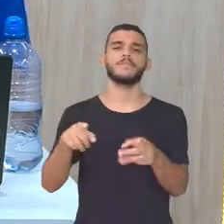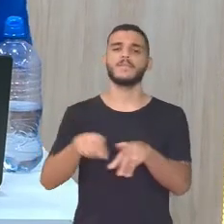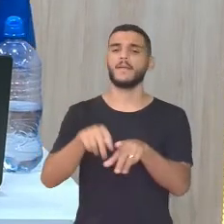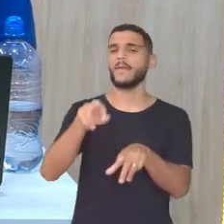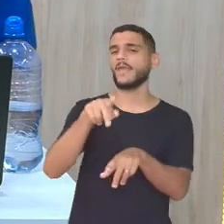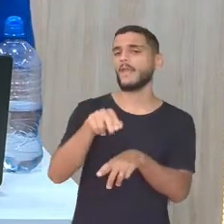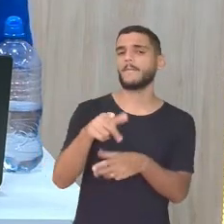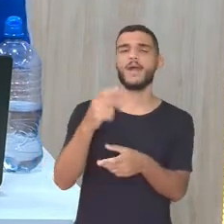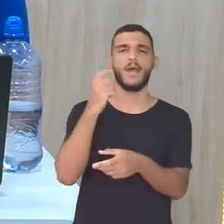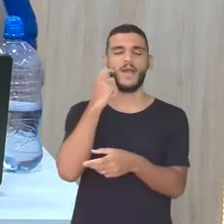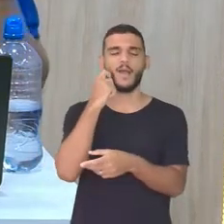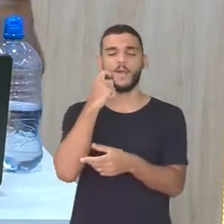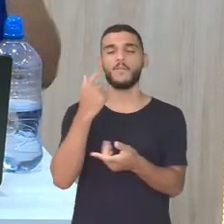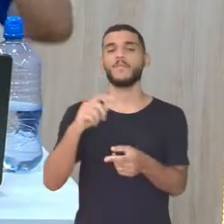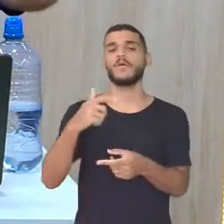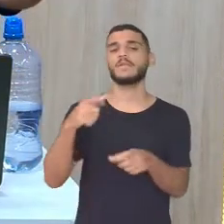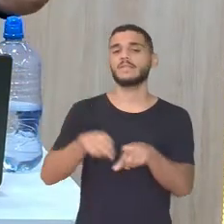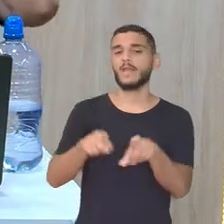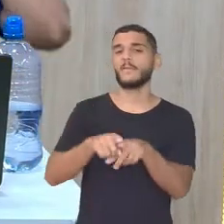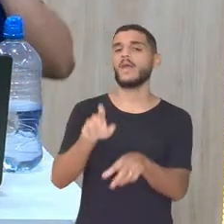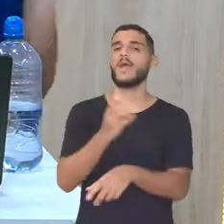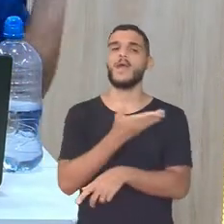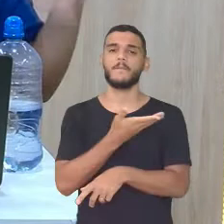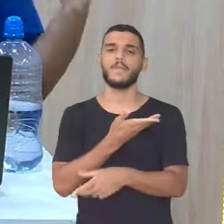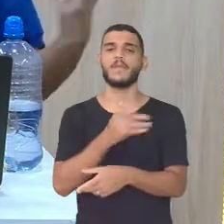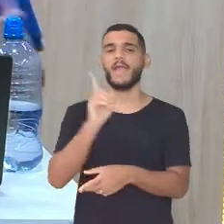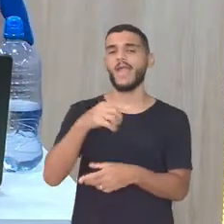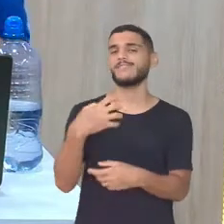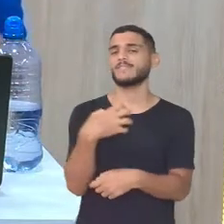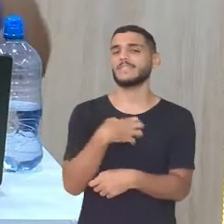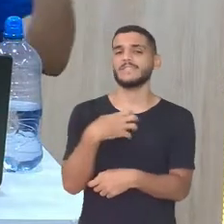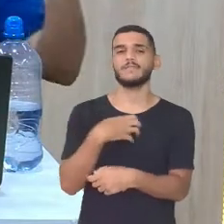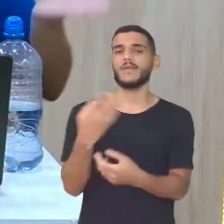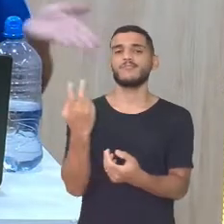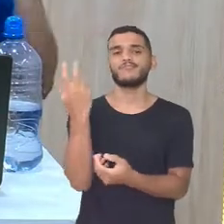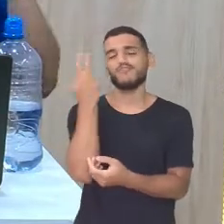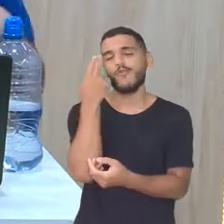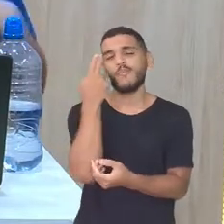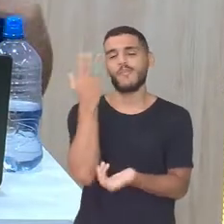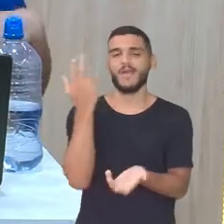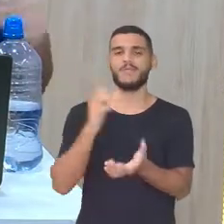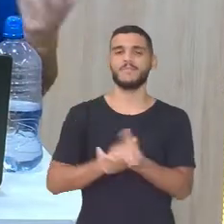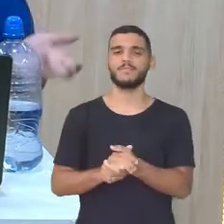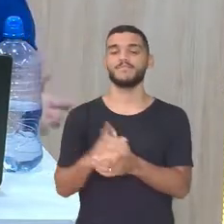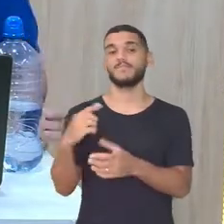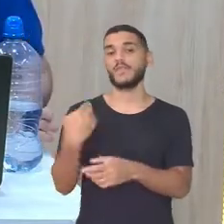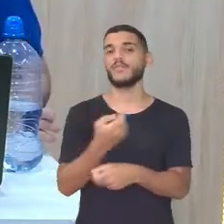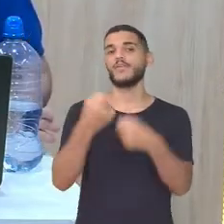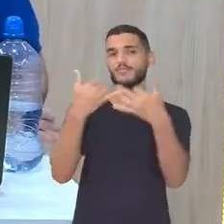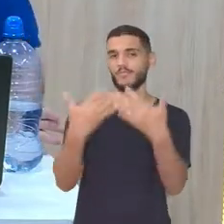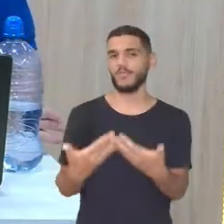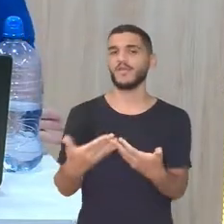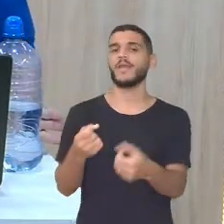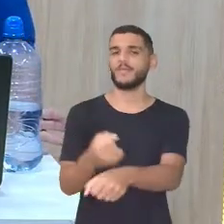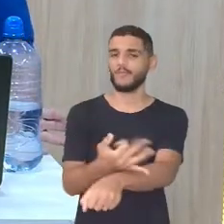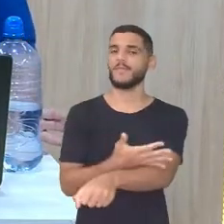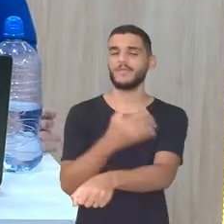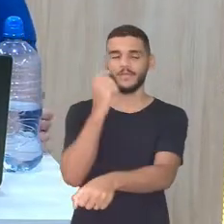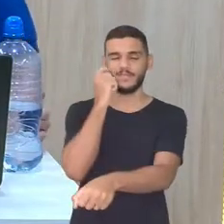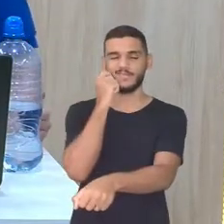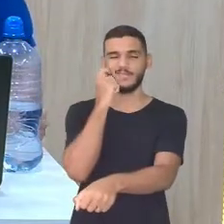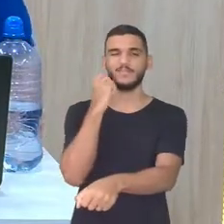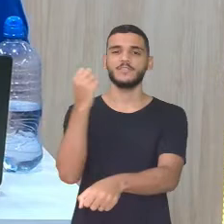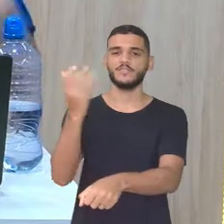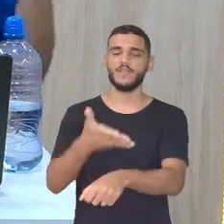gente que tem muito ciúme dos amigos. Então é um sentimento, como a gente, né, já trabalhou aquele emocionário,